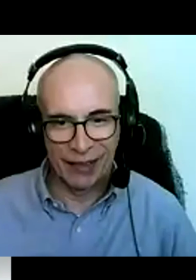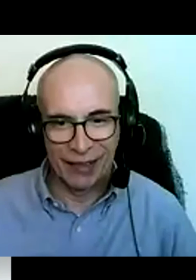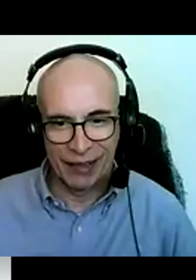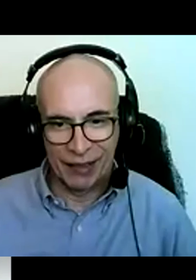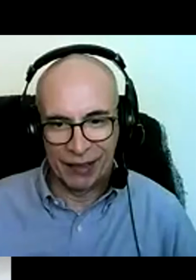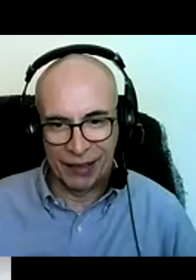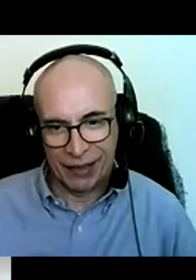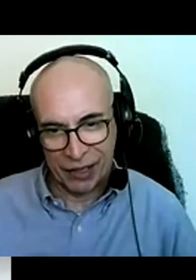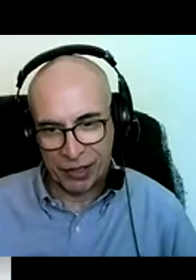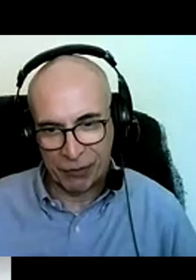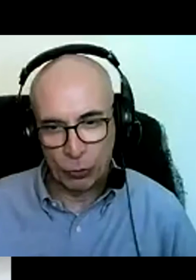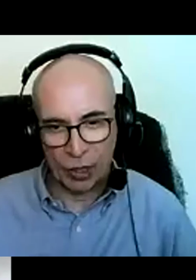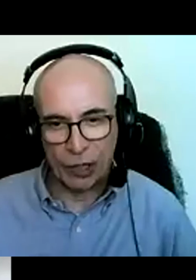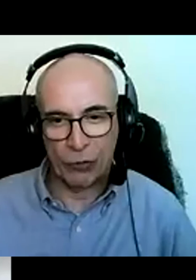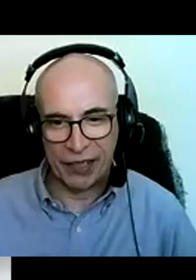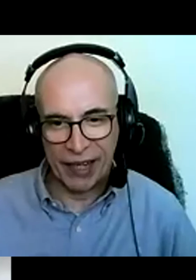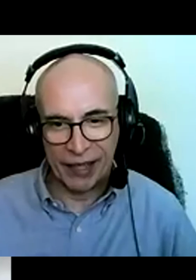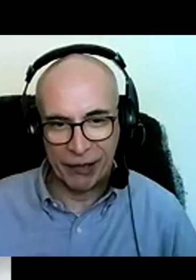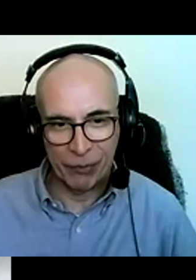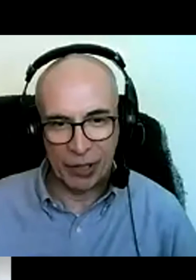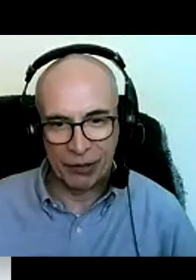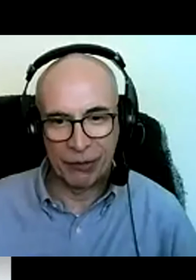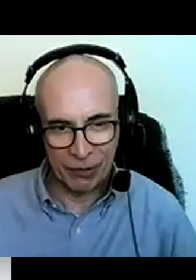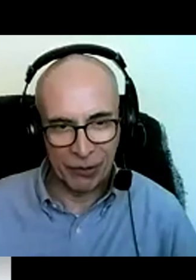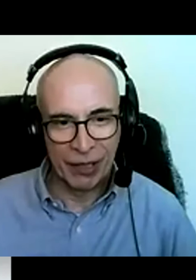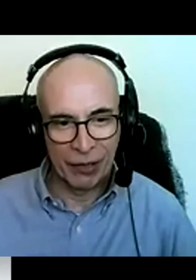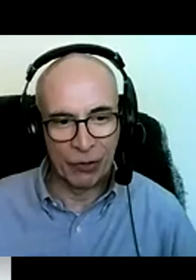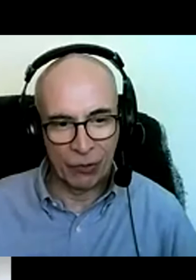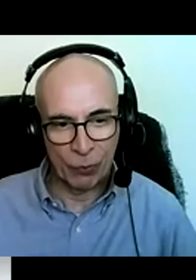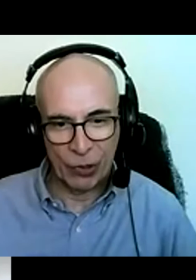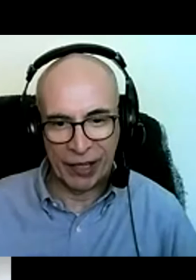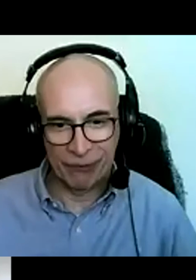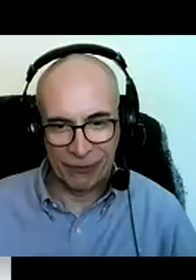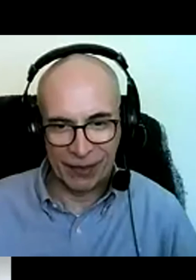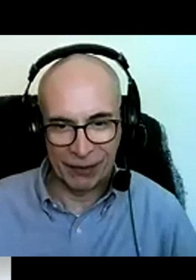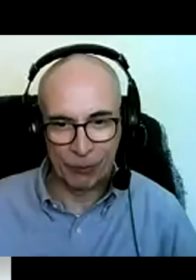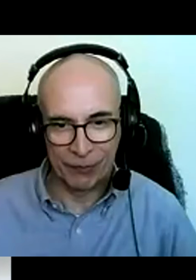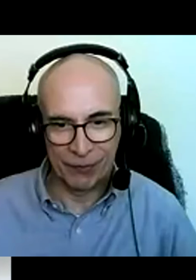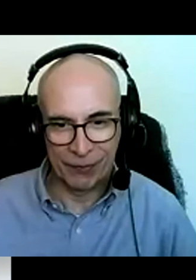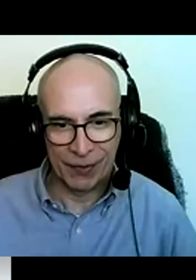para esta luta das doenças raras, portanto, quando puder.